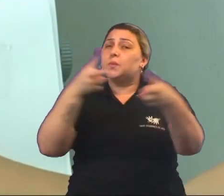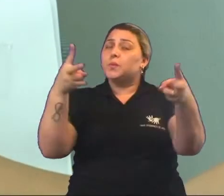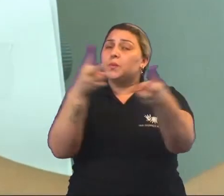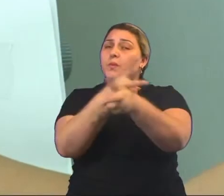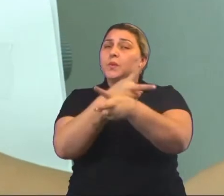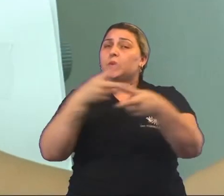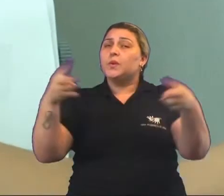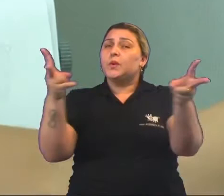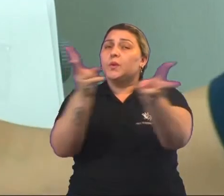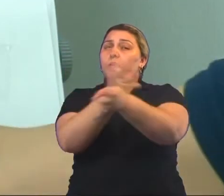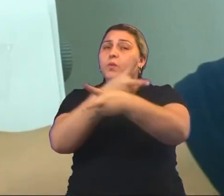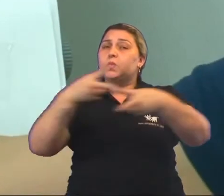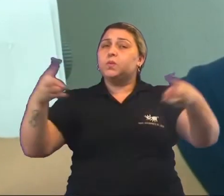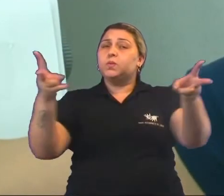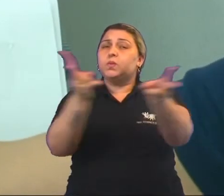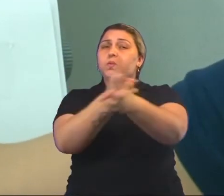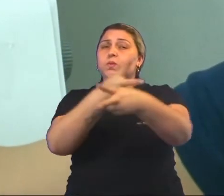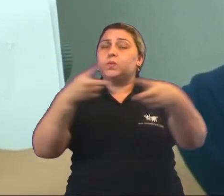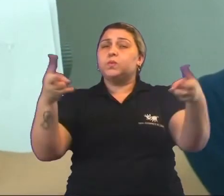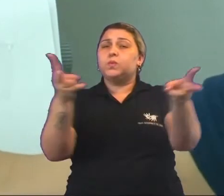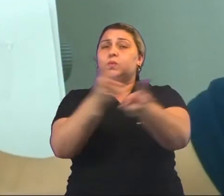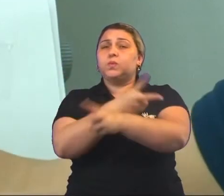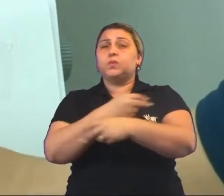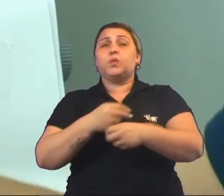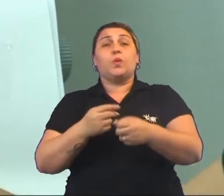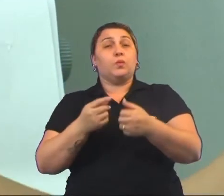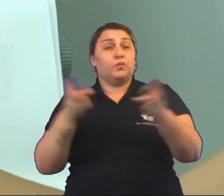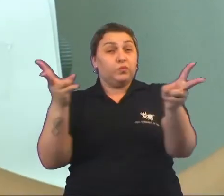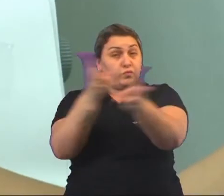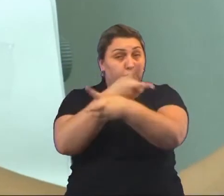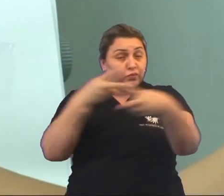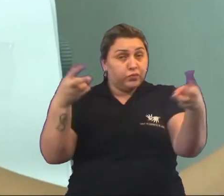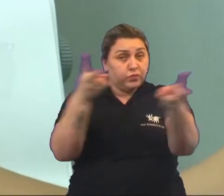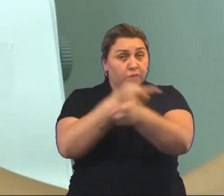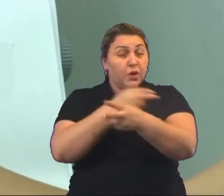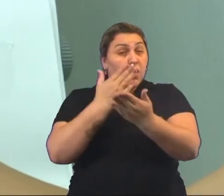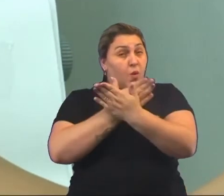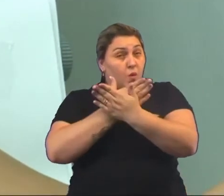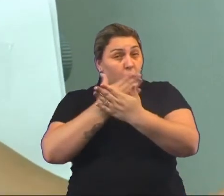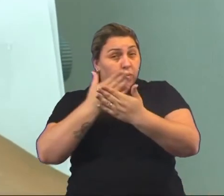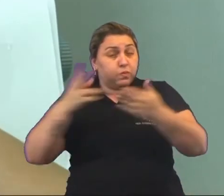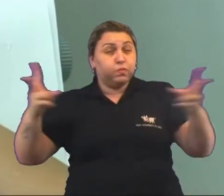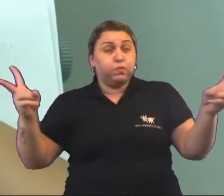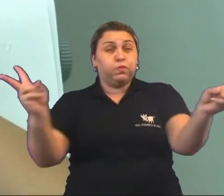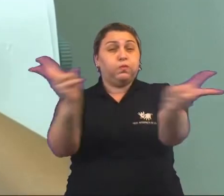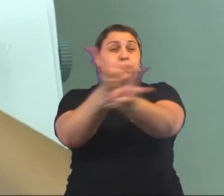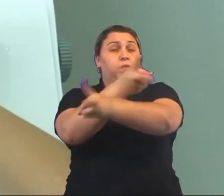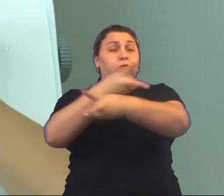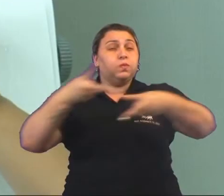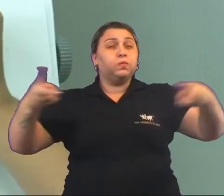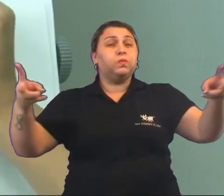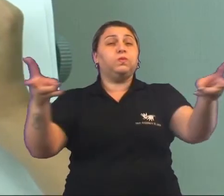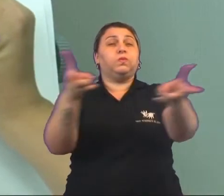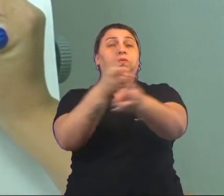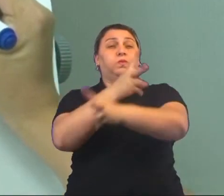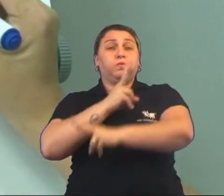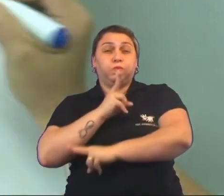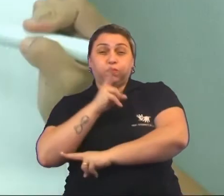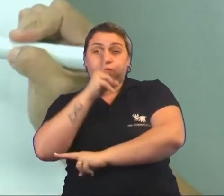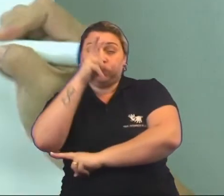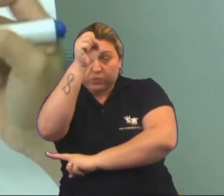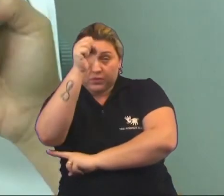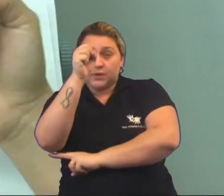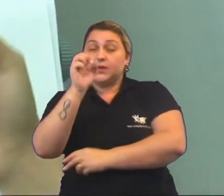ele sopra. O vento, vamos ver o que o vento fez primeiro. O vento, ele começou a soprar com toda a